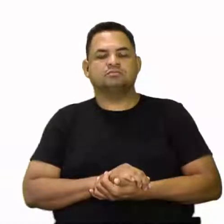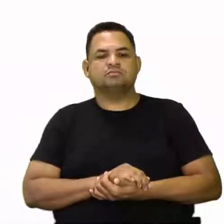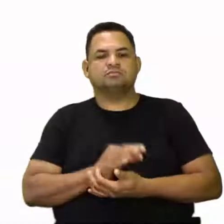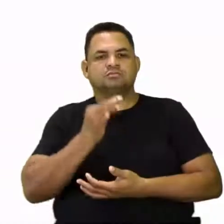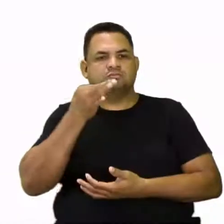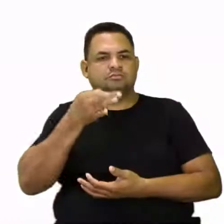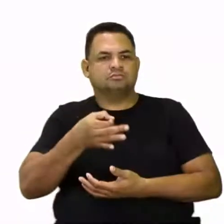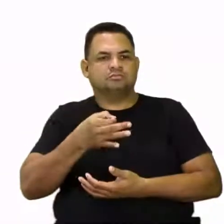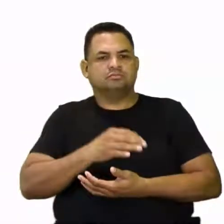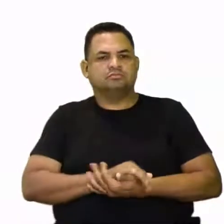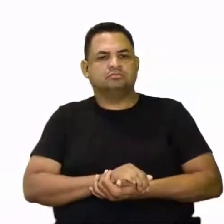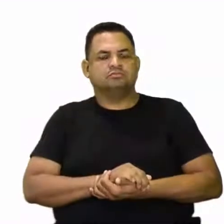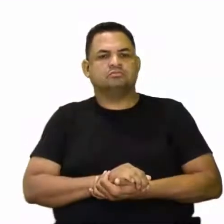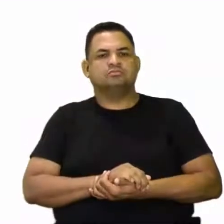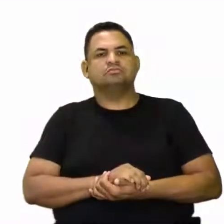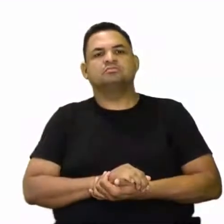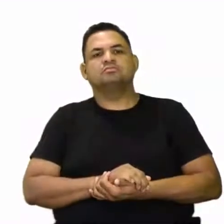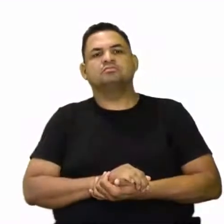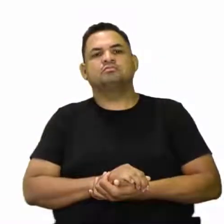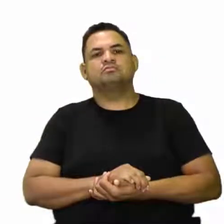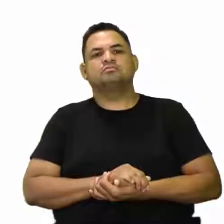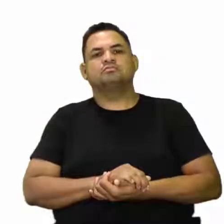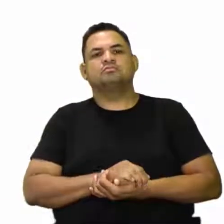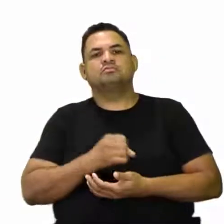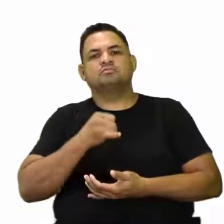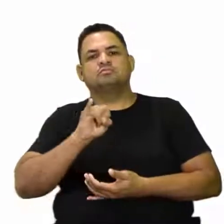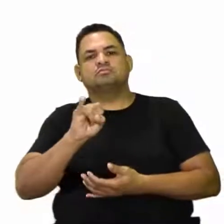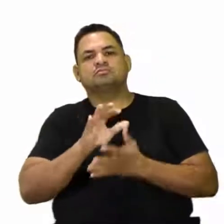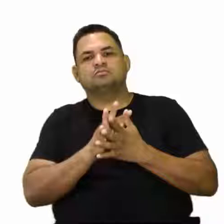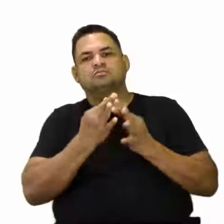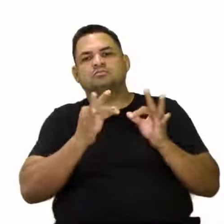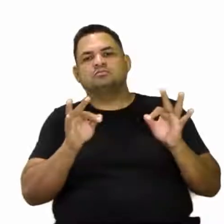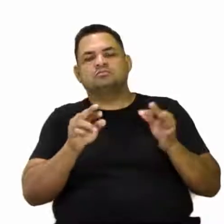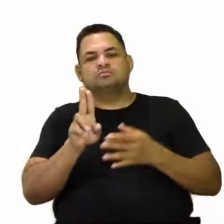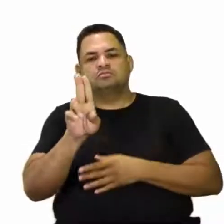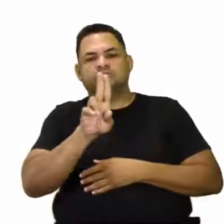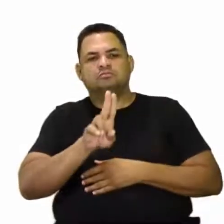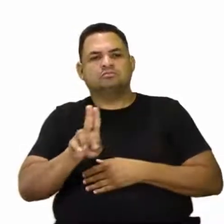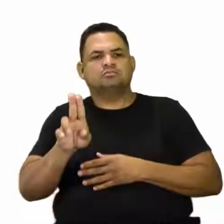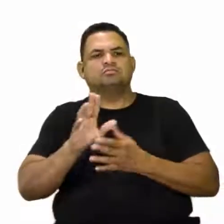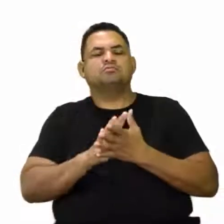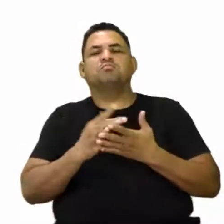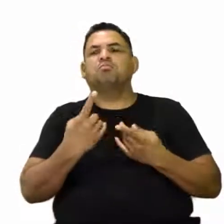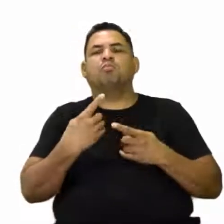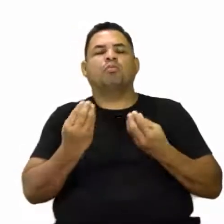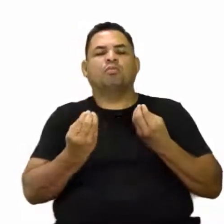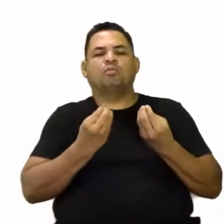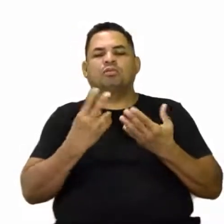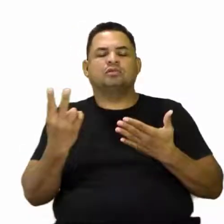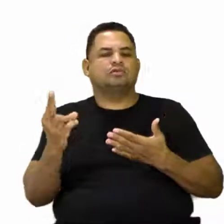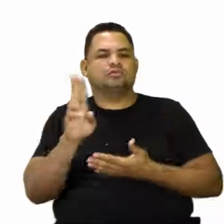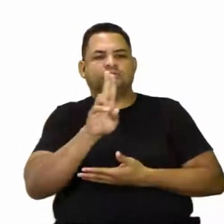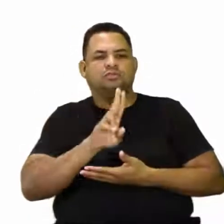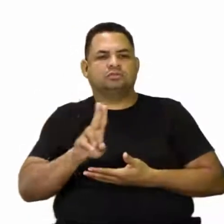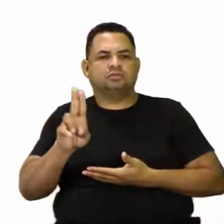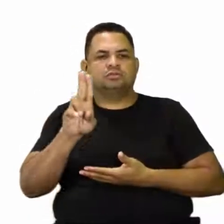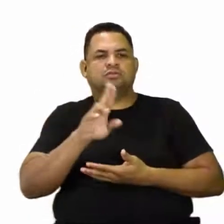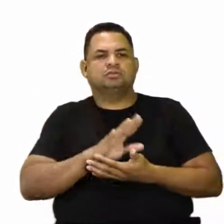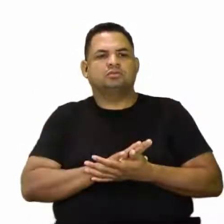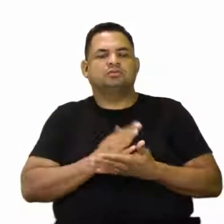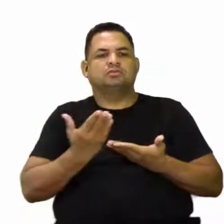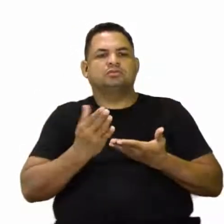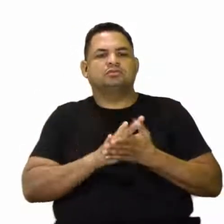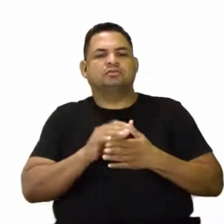Certo? Sim, sim. O condicional simples e os seus usos. Para que eles servem? Né? Ele serve